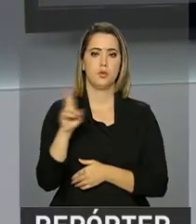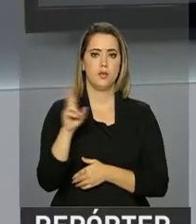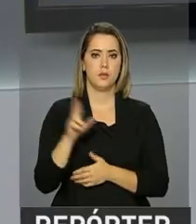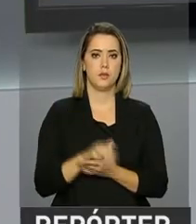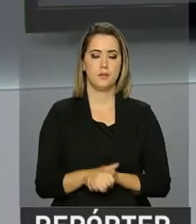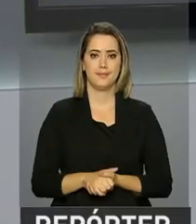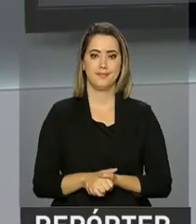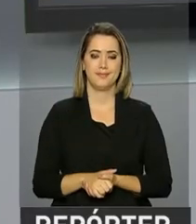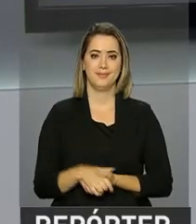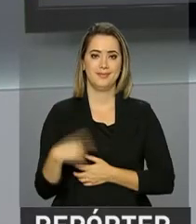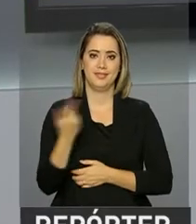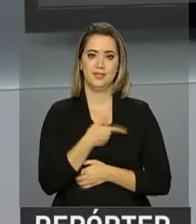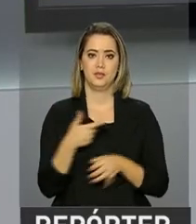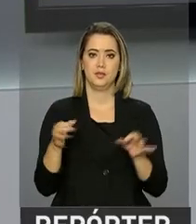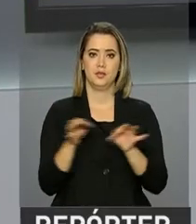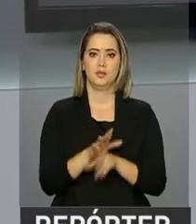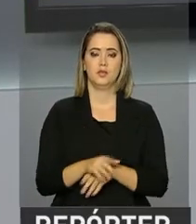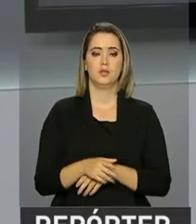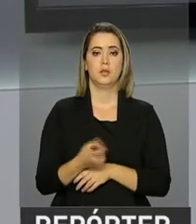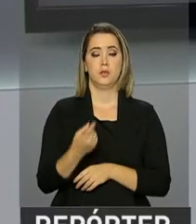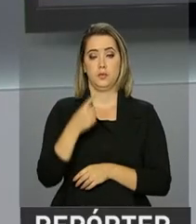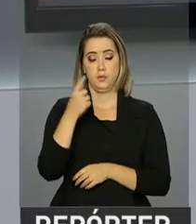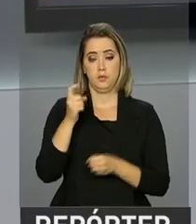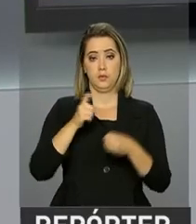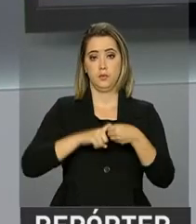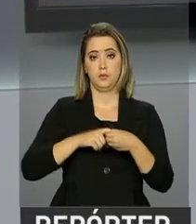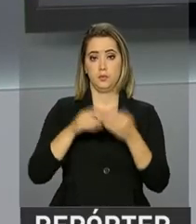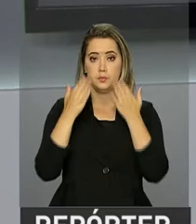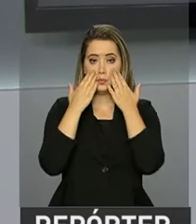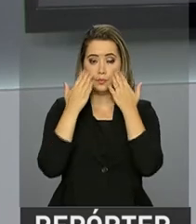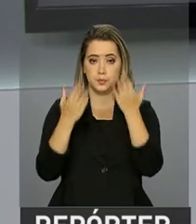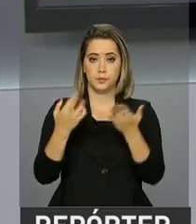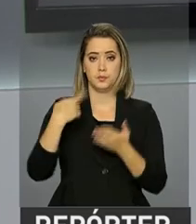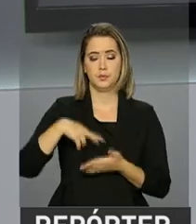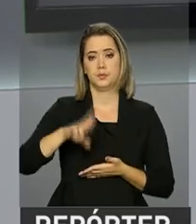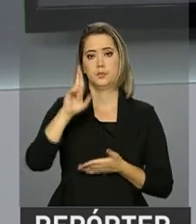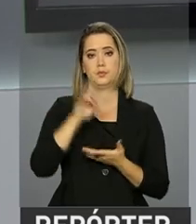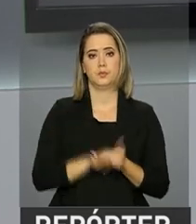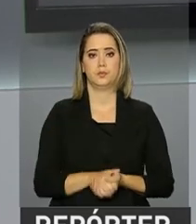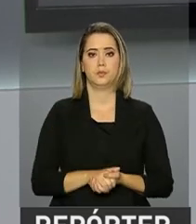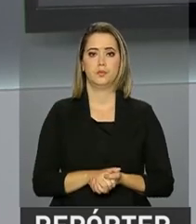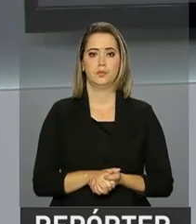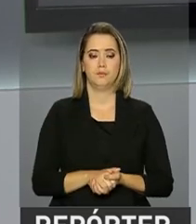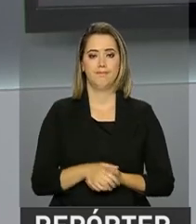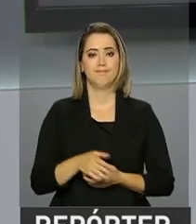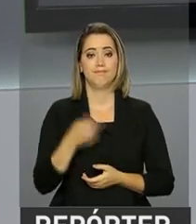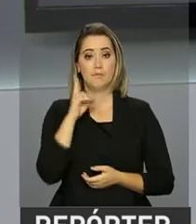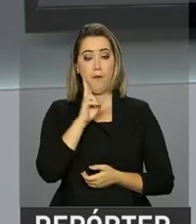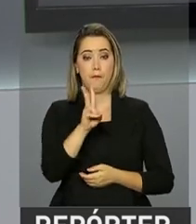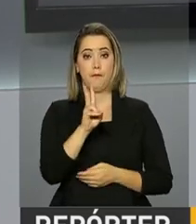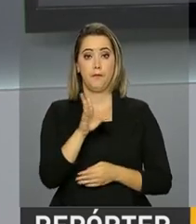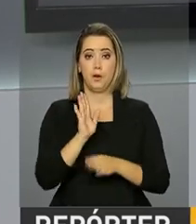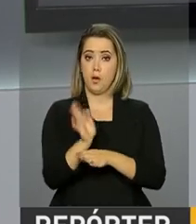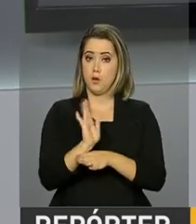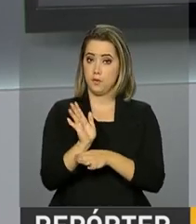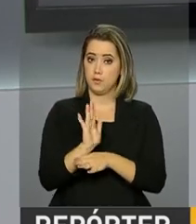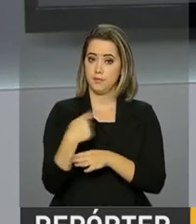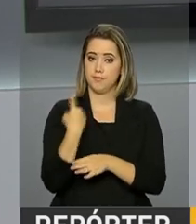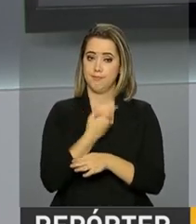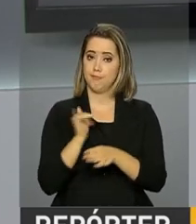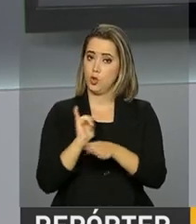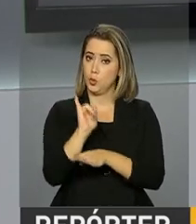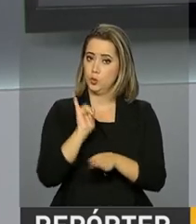nós ficamos por aqui voltamos em uma hora na próxima edição do repórter nbr você pode rever as nossas reportagens